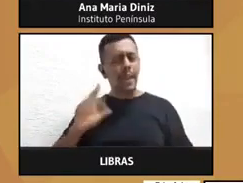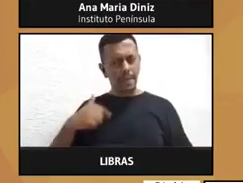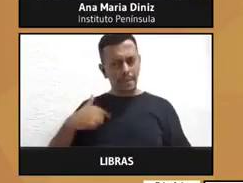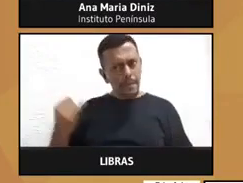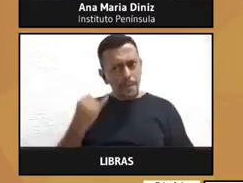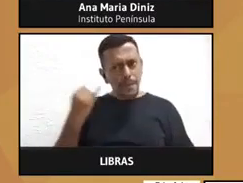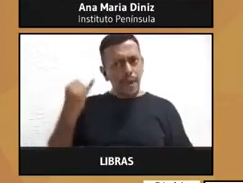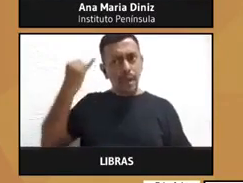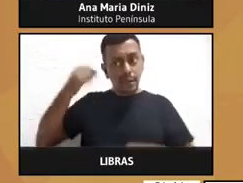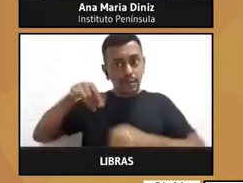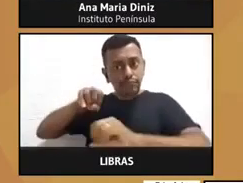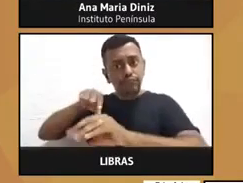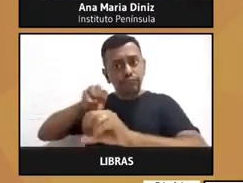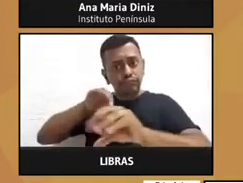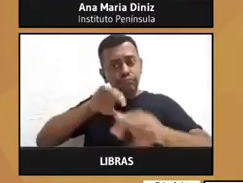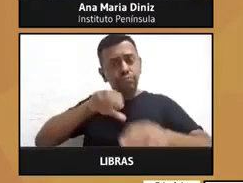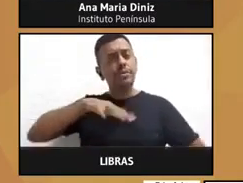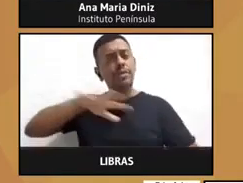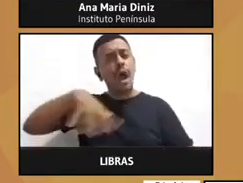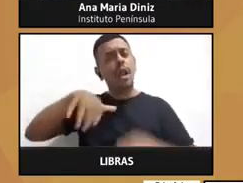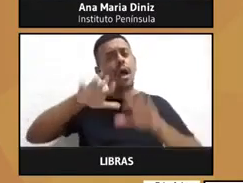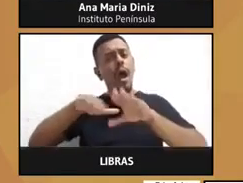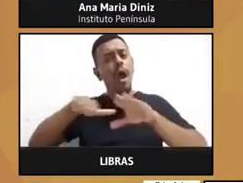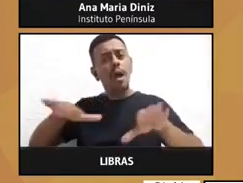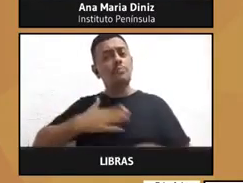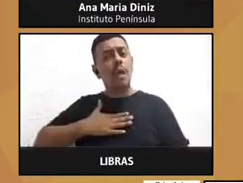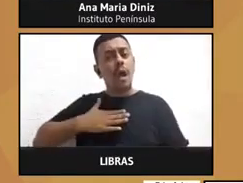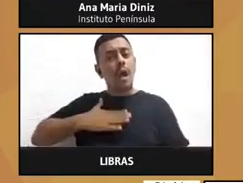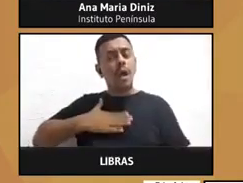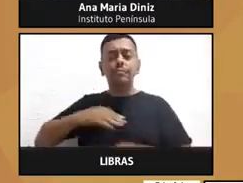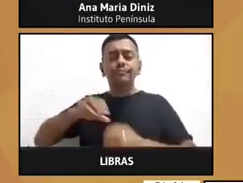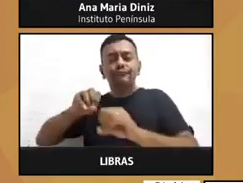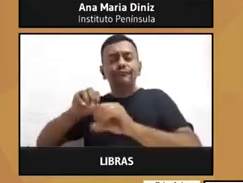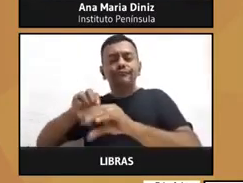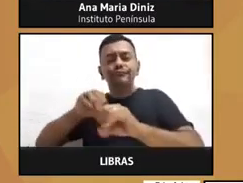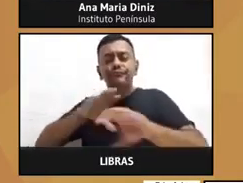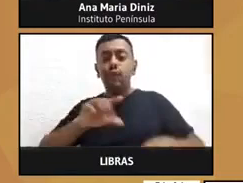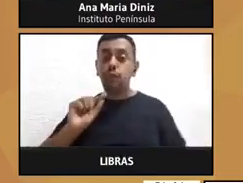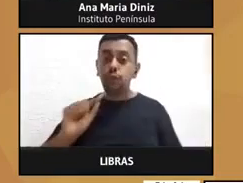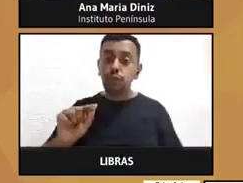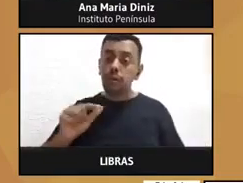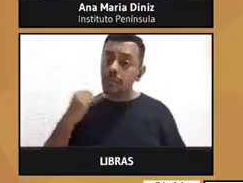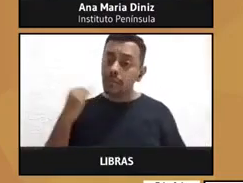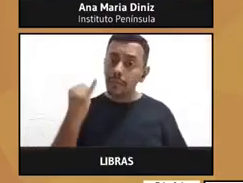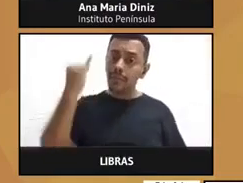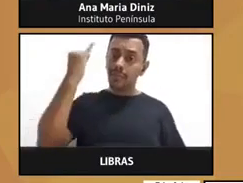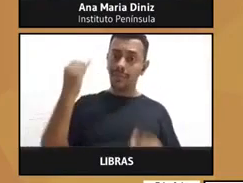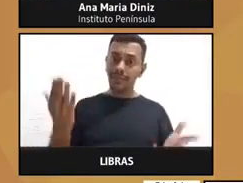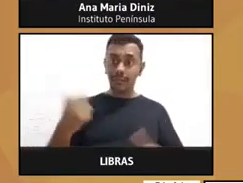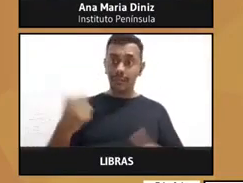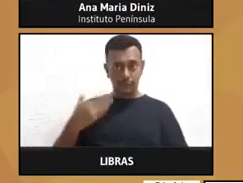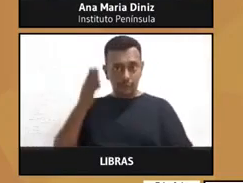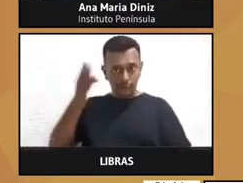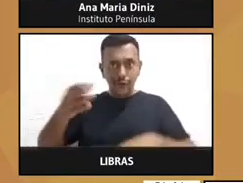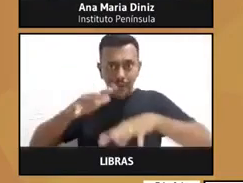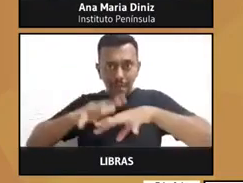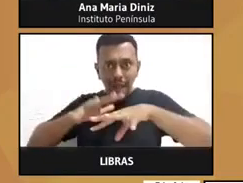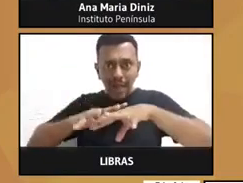de aula hoje, para os meus alunos? Se eu for a uma aula de matemática